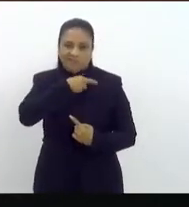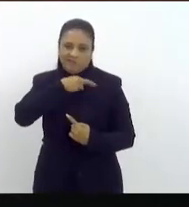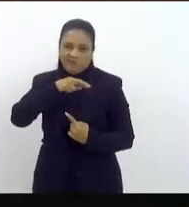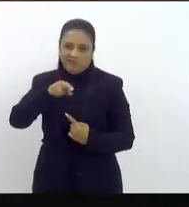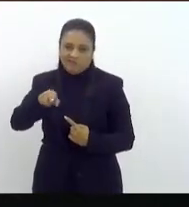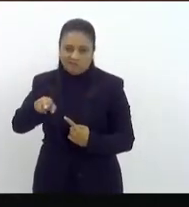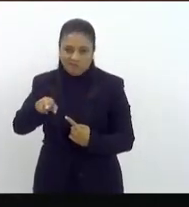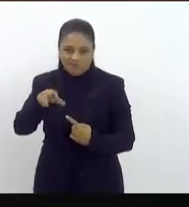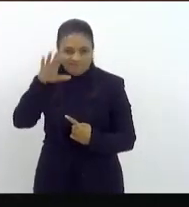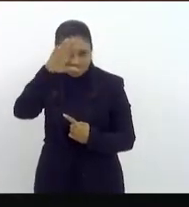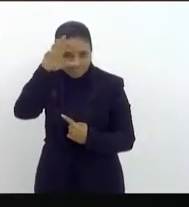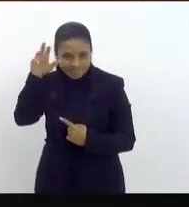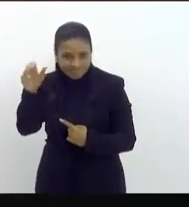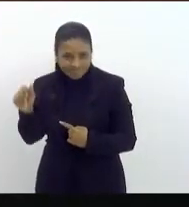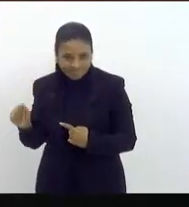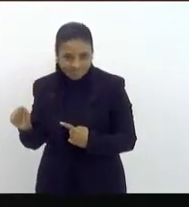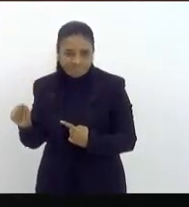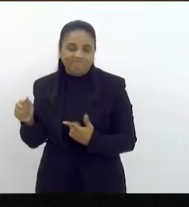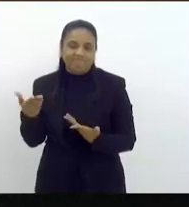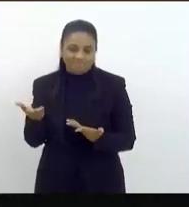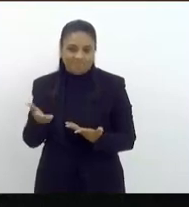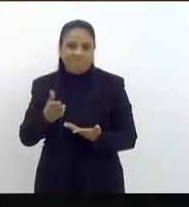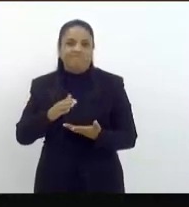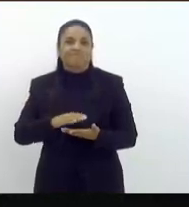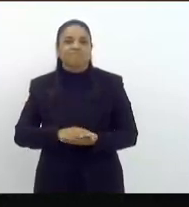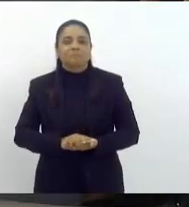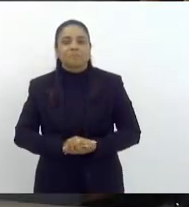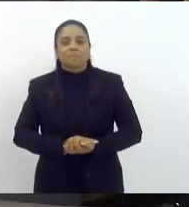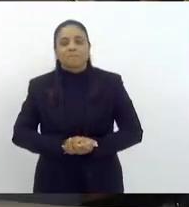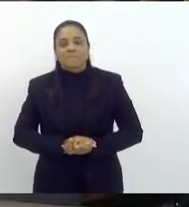das religiosidades de matriz africana